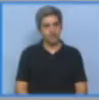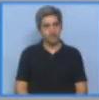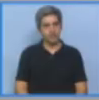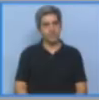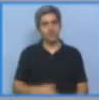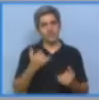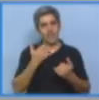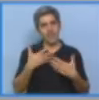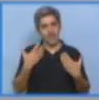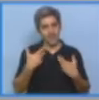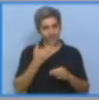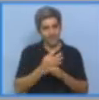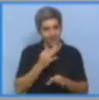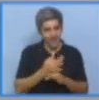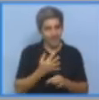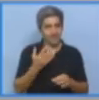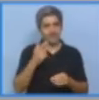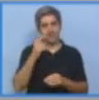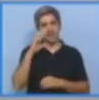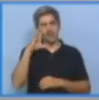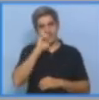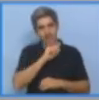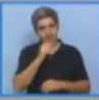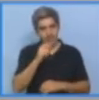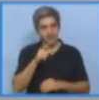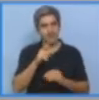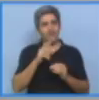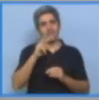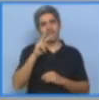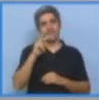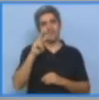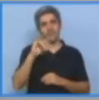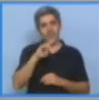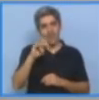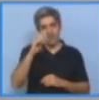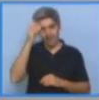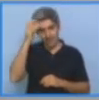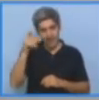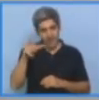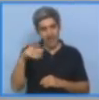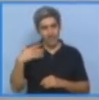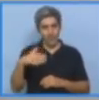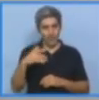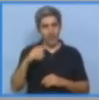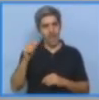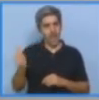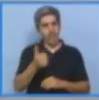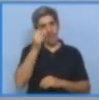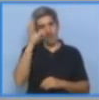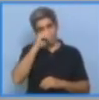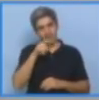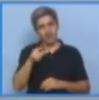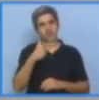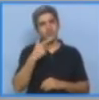A alegria da festa dos vencedores, a Diocese de Vila Real, vencedora desta edição. Há